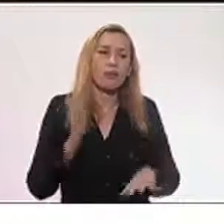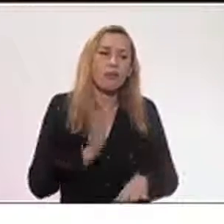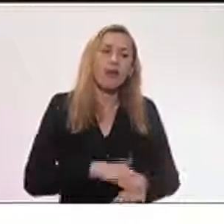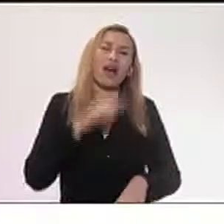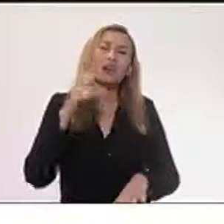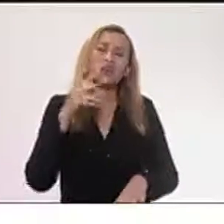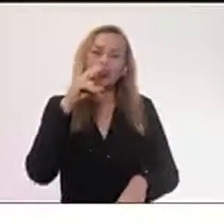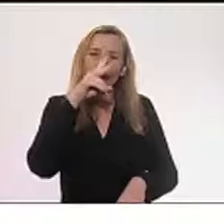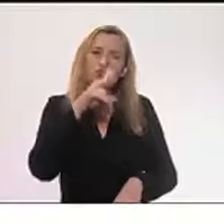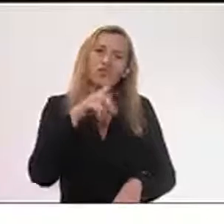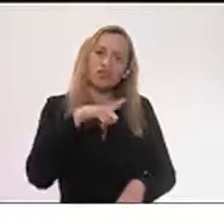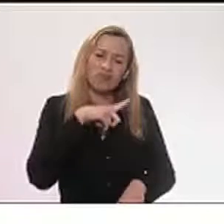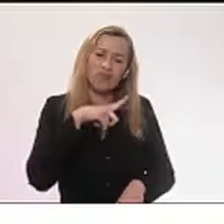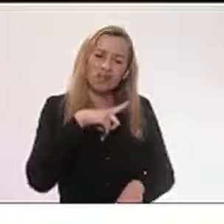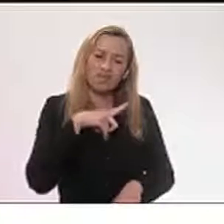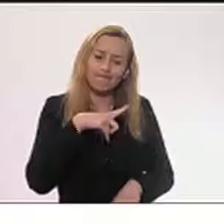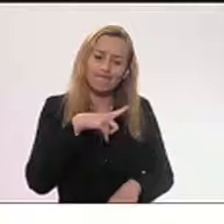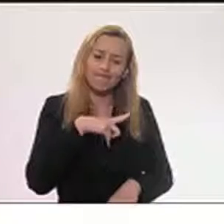ganha força,